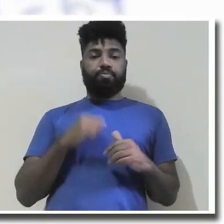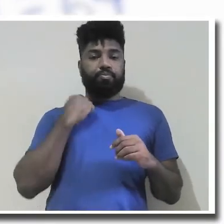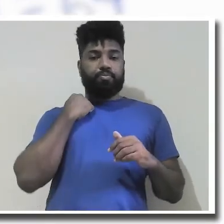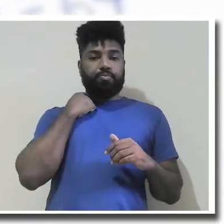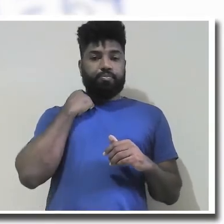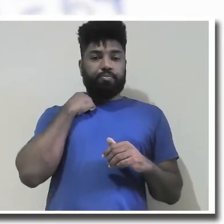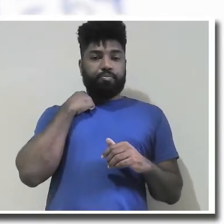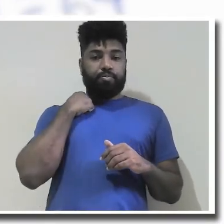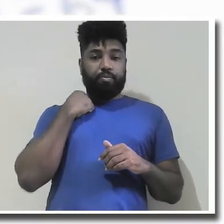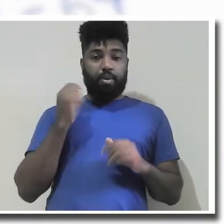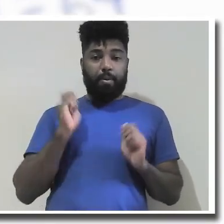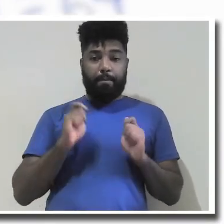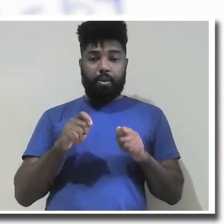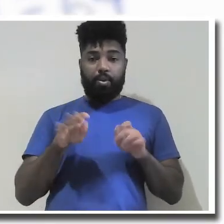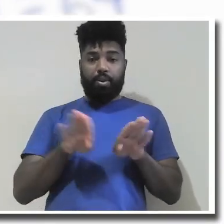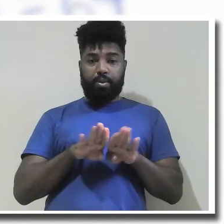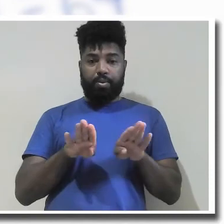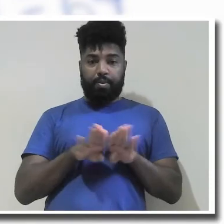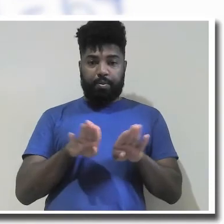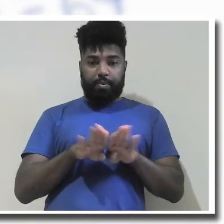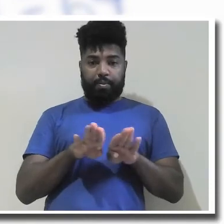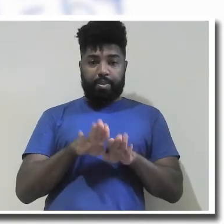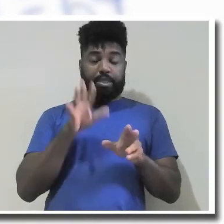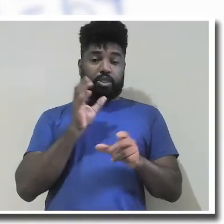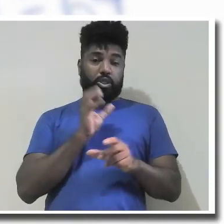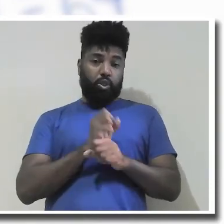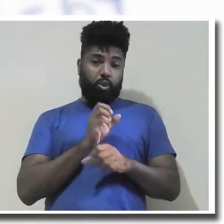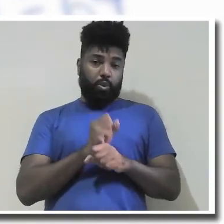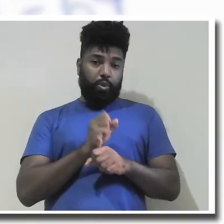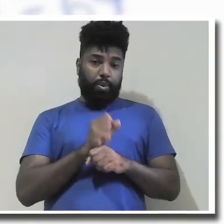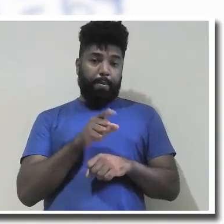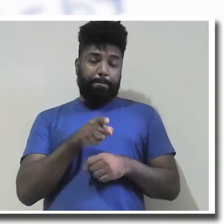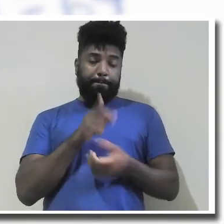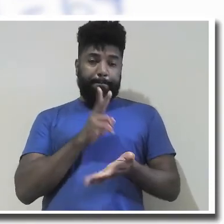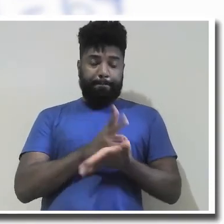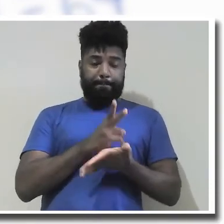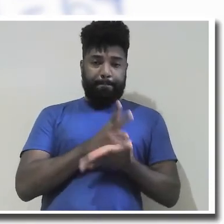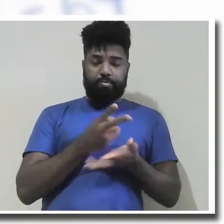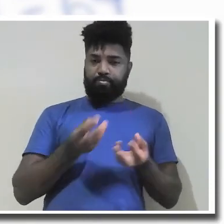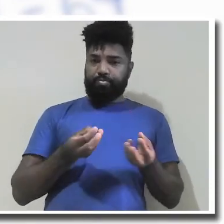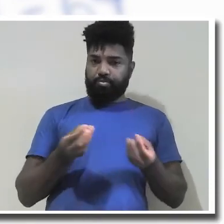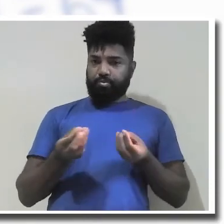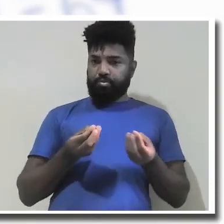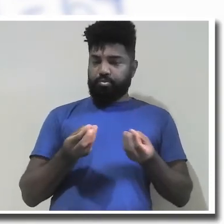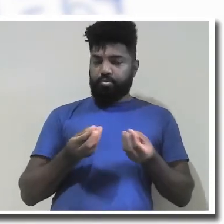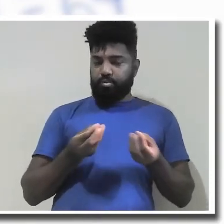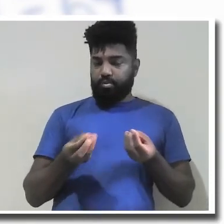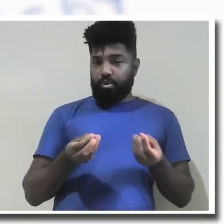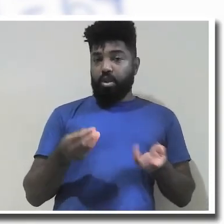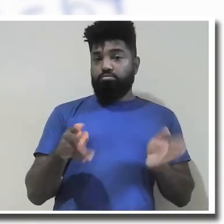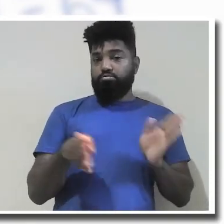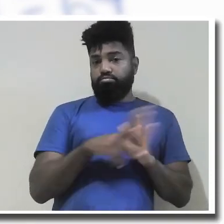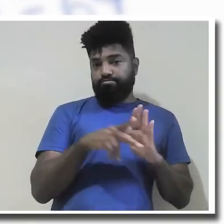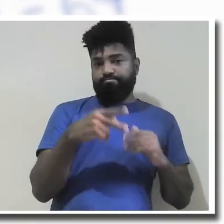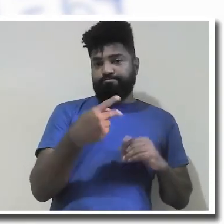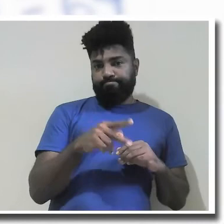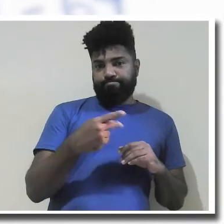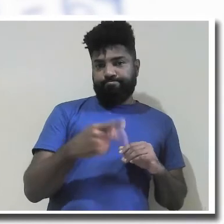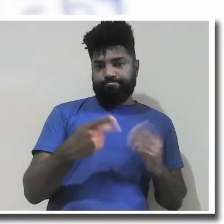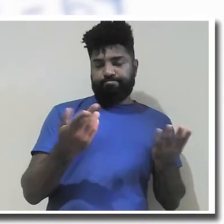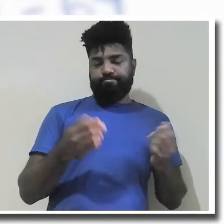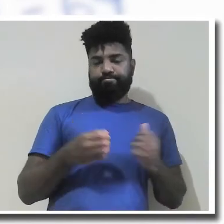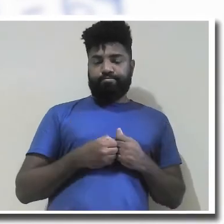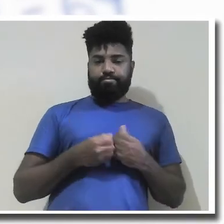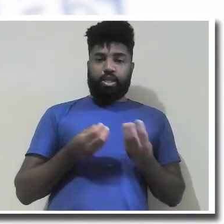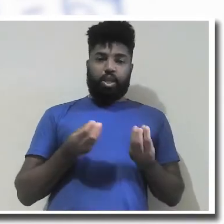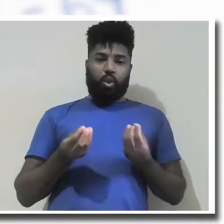Podemos efetuar este mesmo cálculo pela propriedade. ou